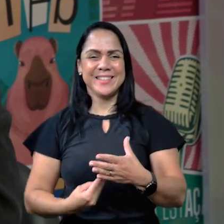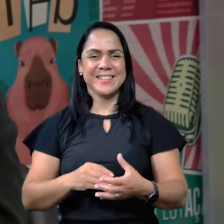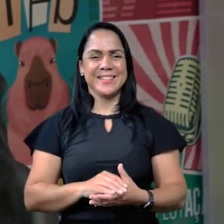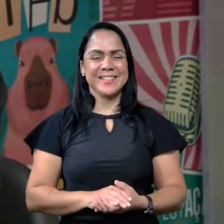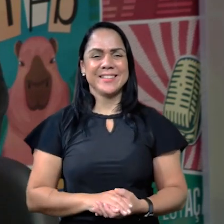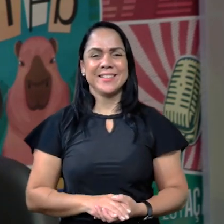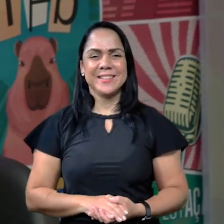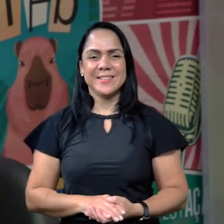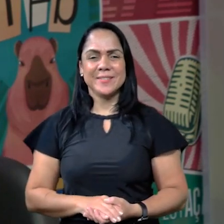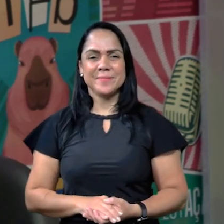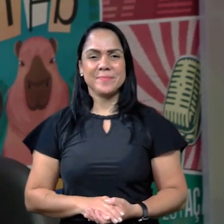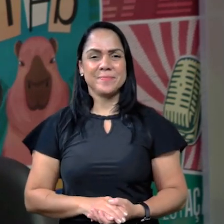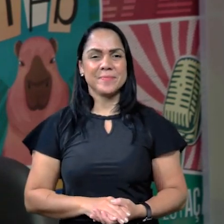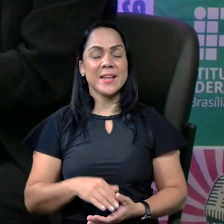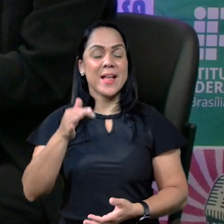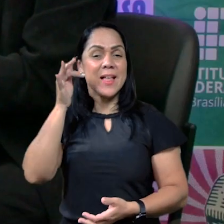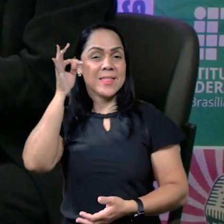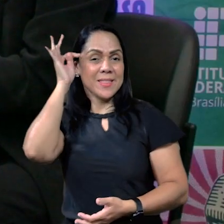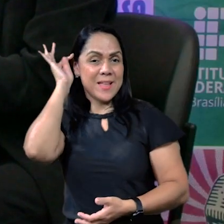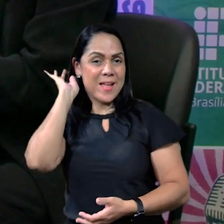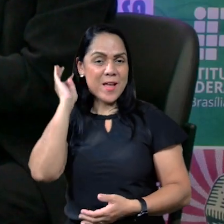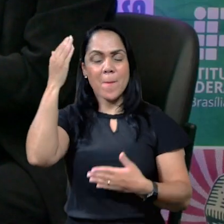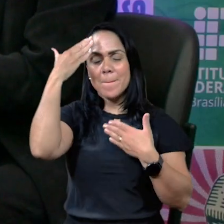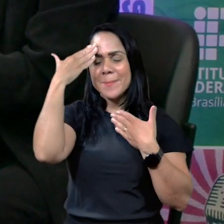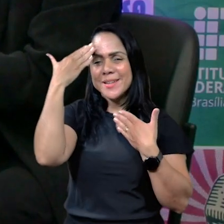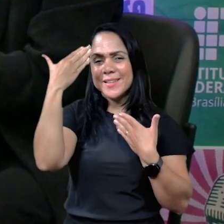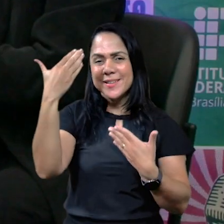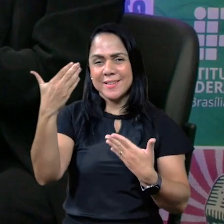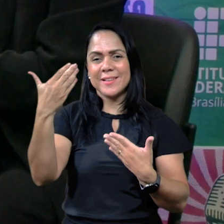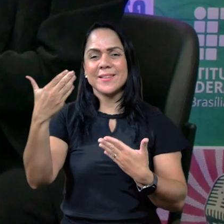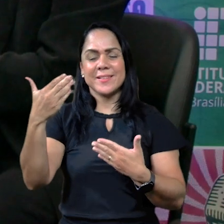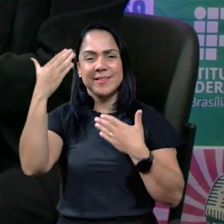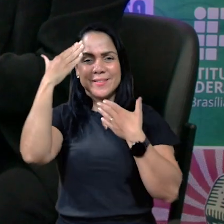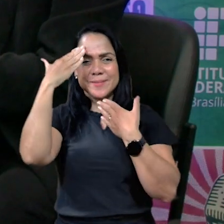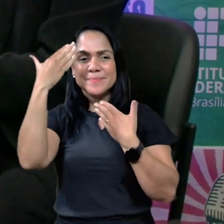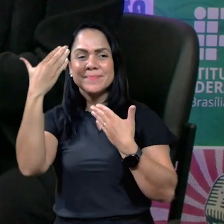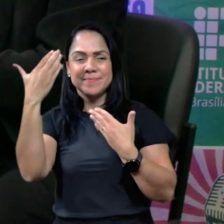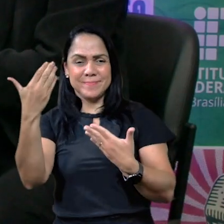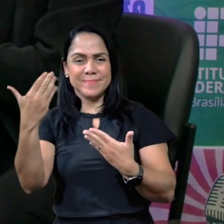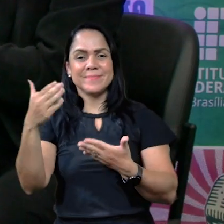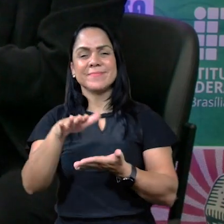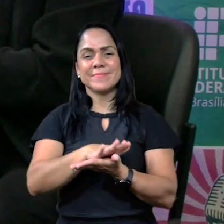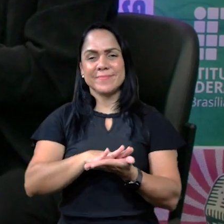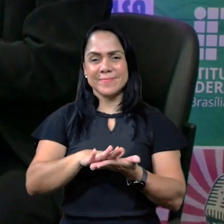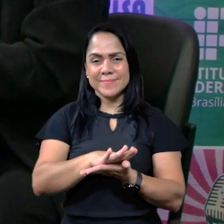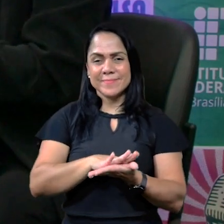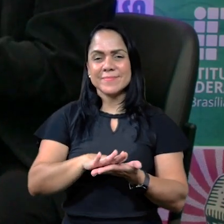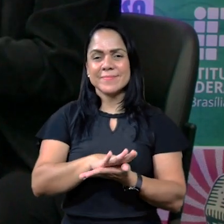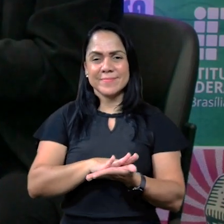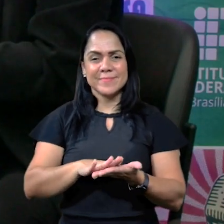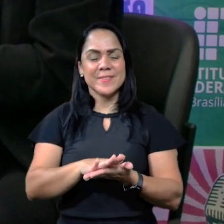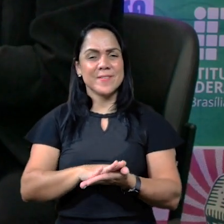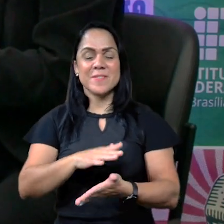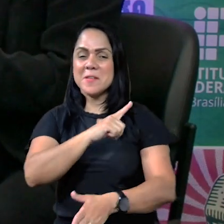somos finos. Tael, muito obrigado. Nada, Mara. Muito obrigado. De nada. Você é